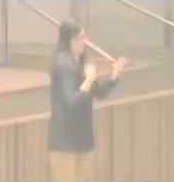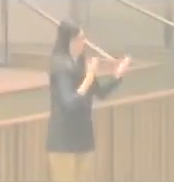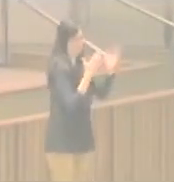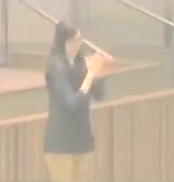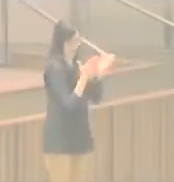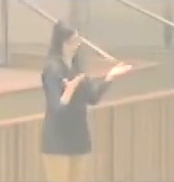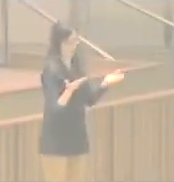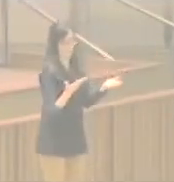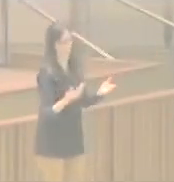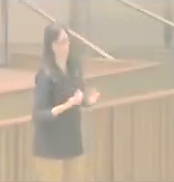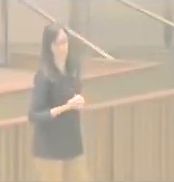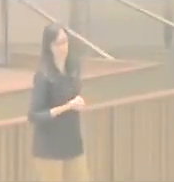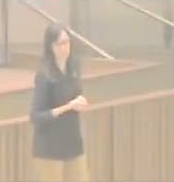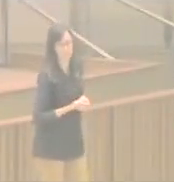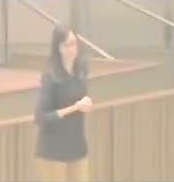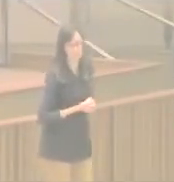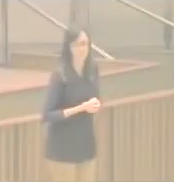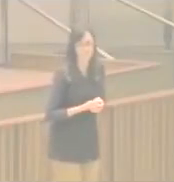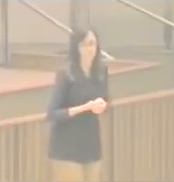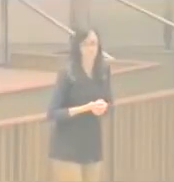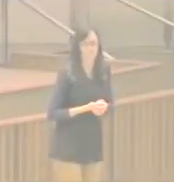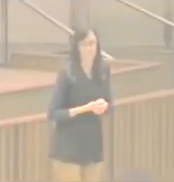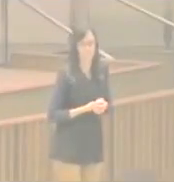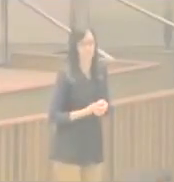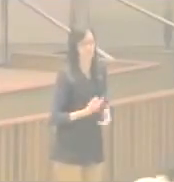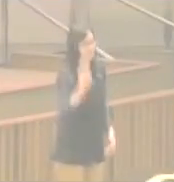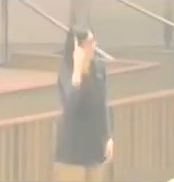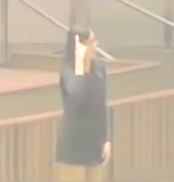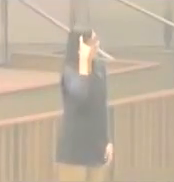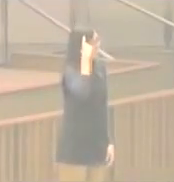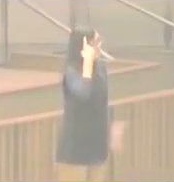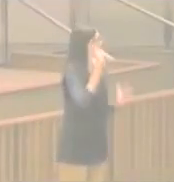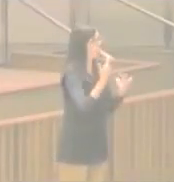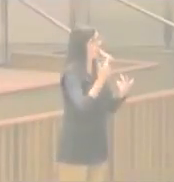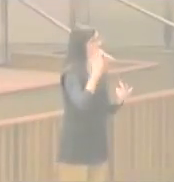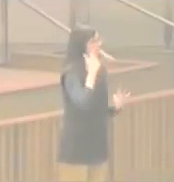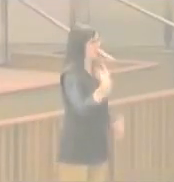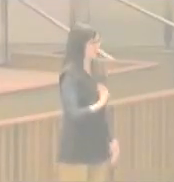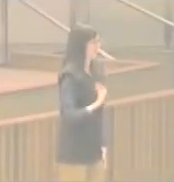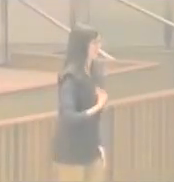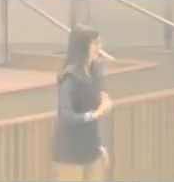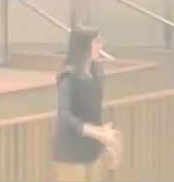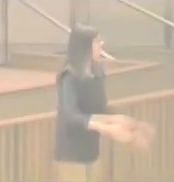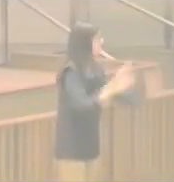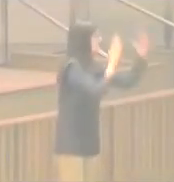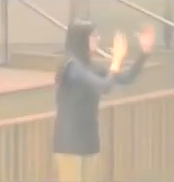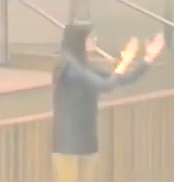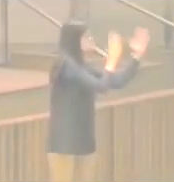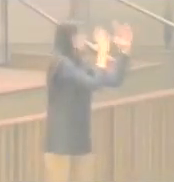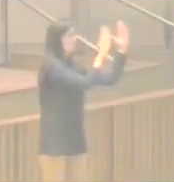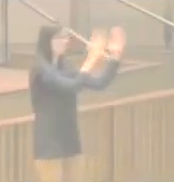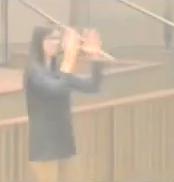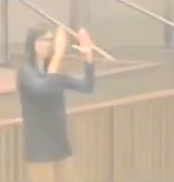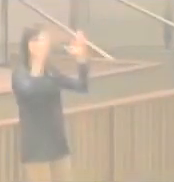noite e pensar um pouquinho nesses processos que acontecem na vida da